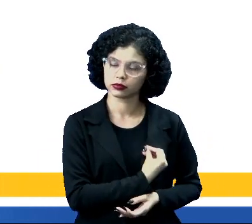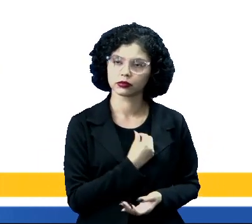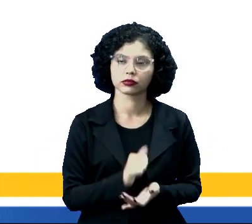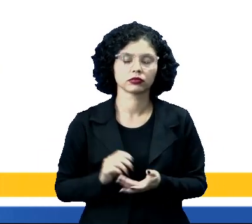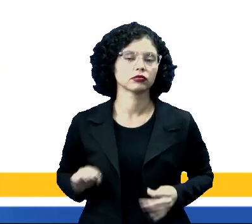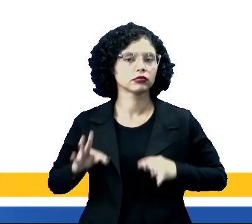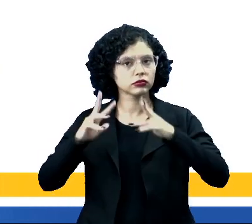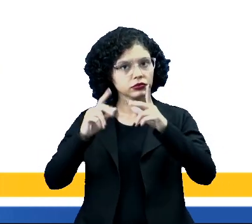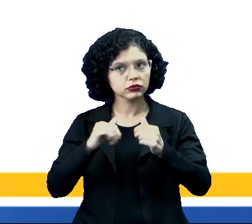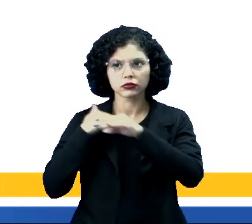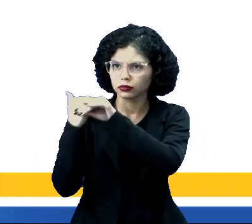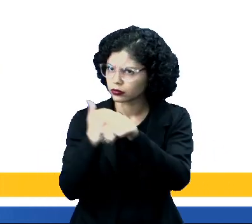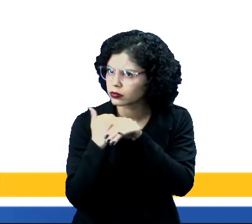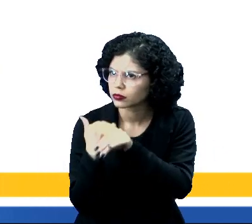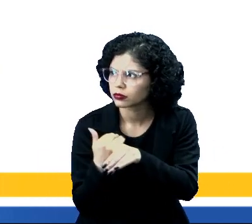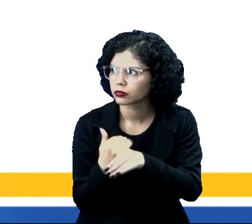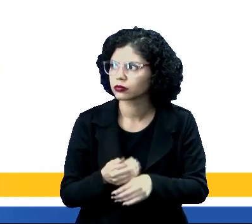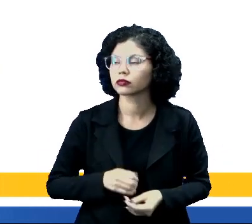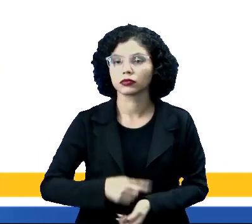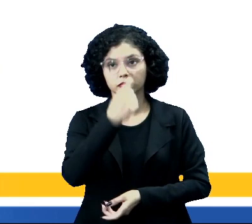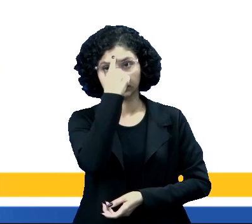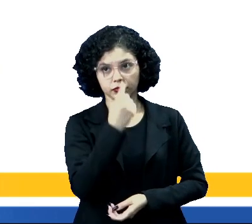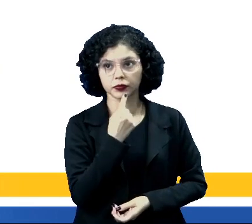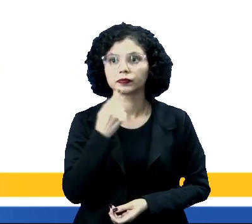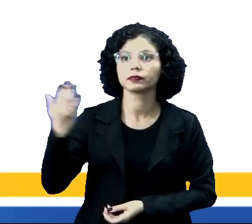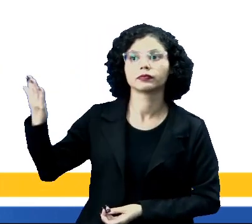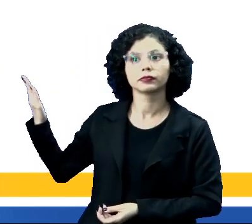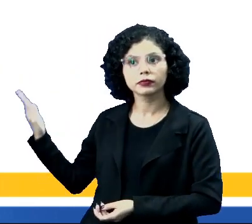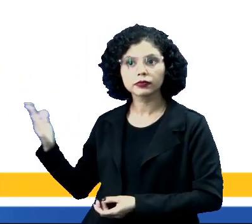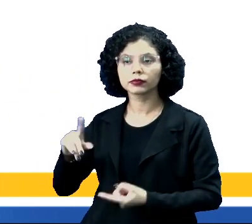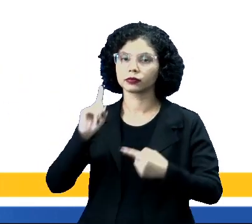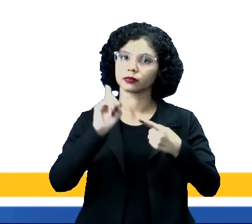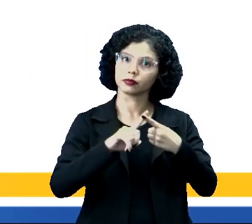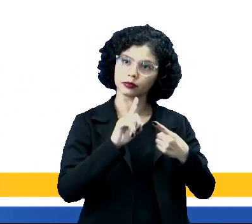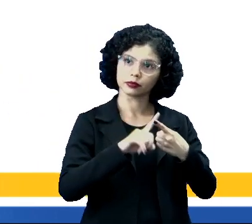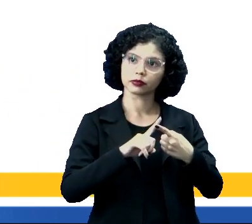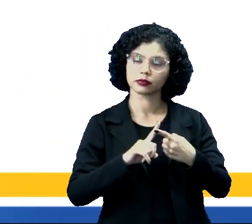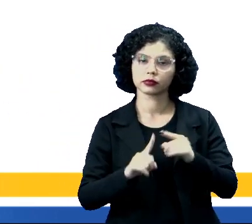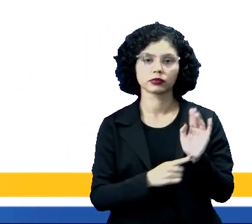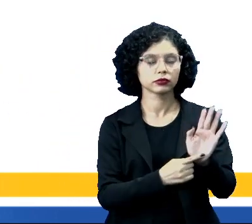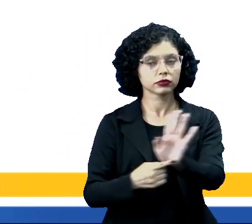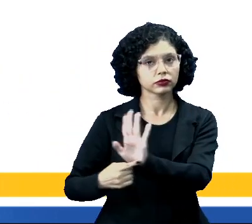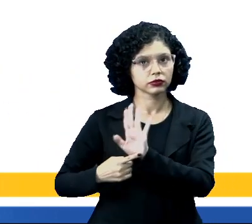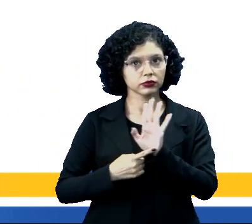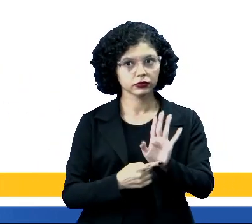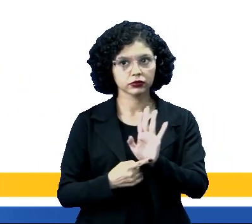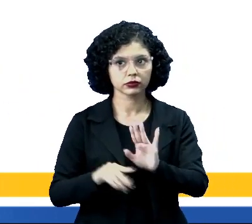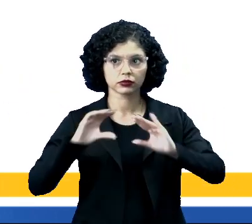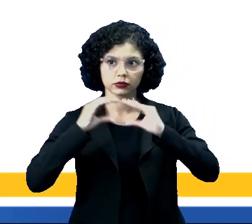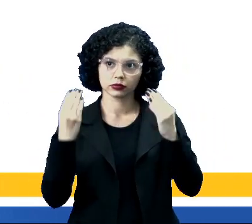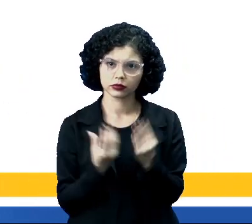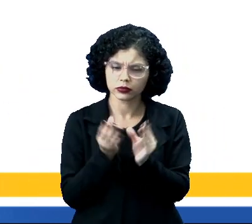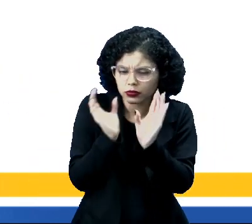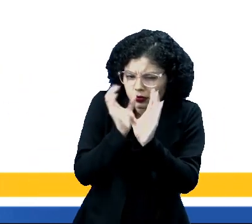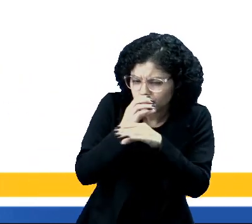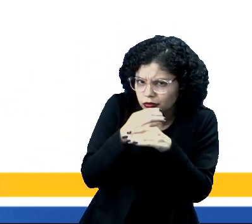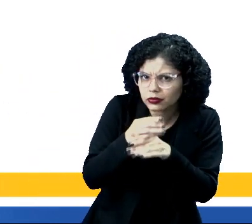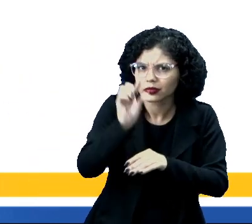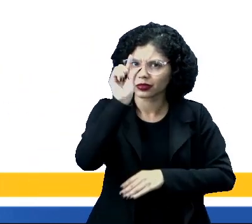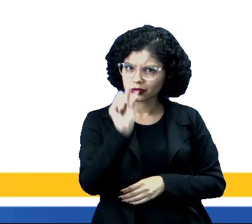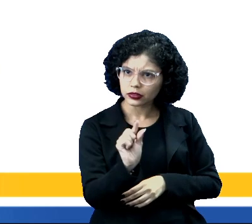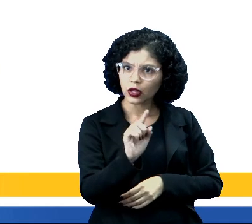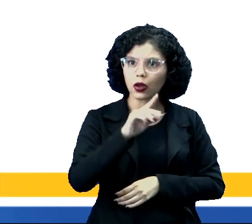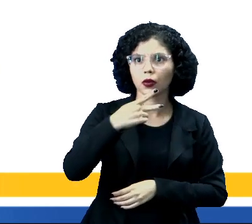nem todos vão ser iguais. Aí na imagem vocês podem ver, primeiro, a representação de seres microscópicos, que